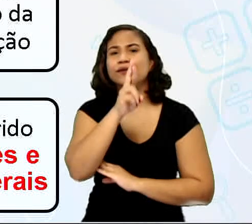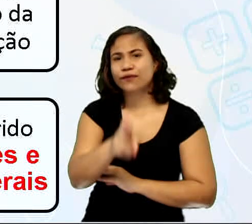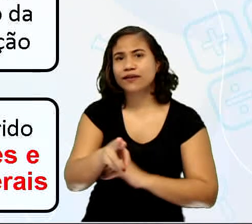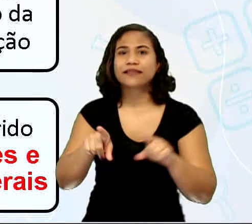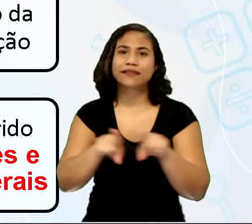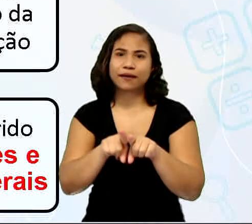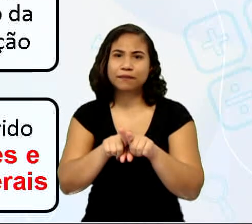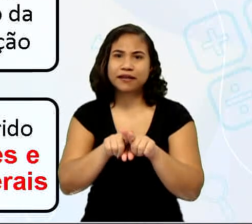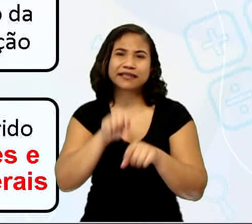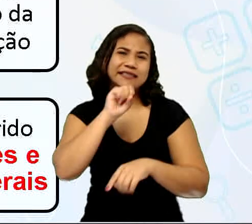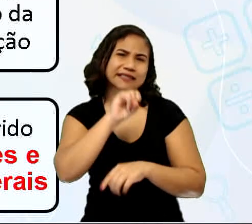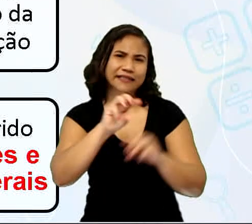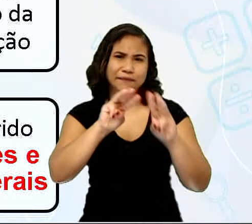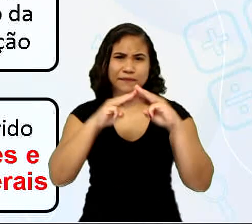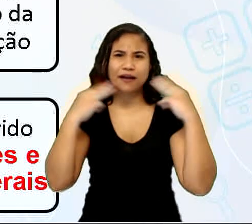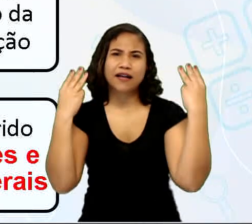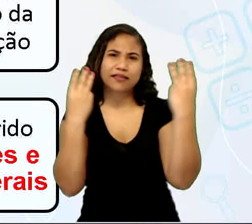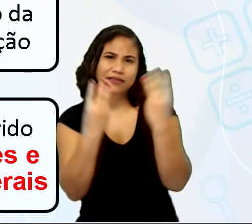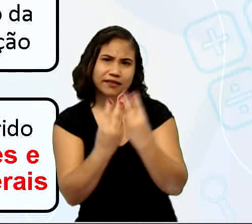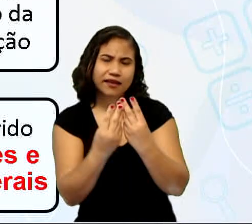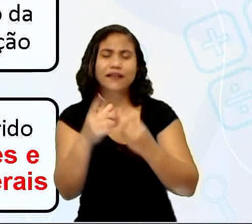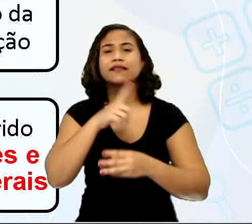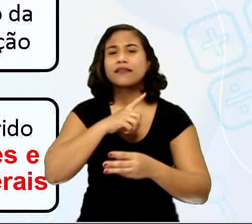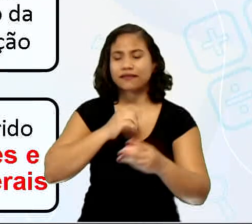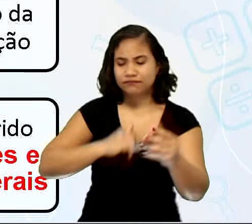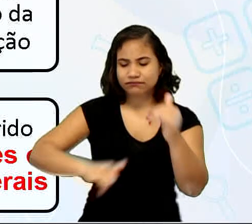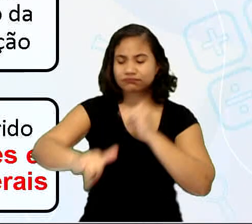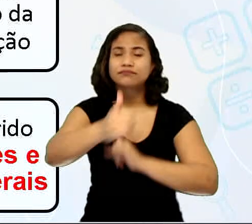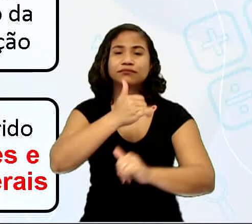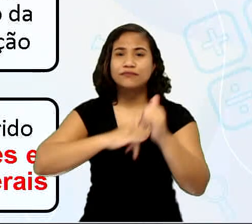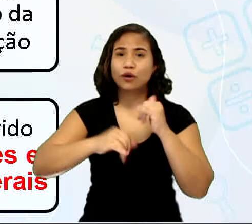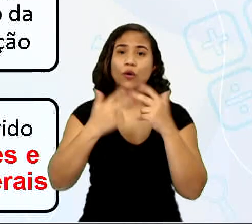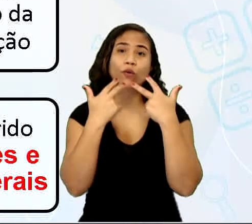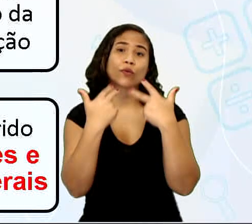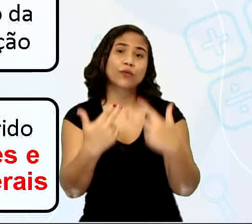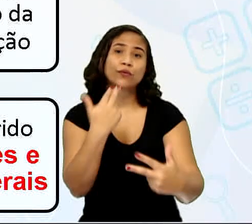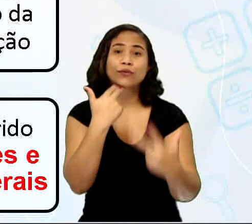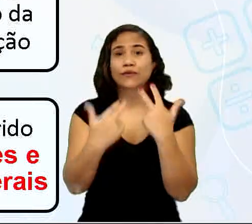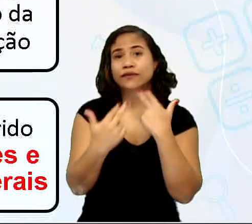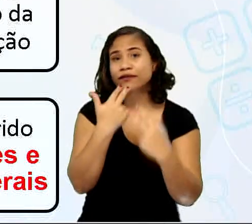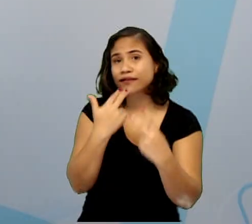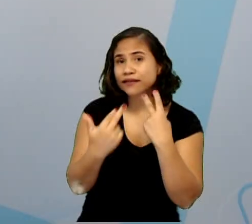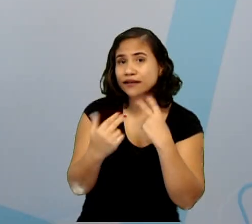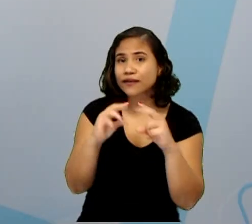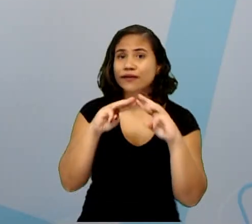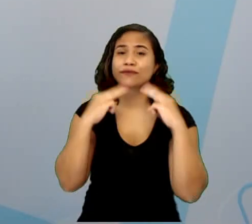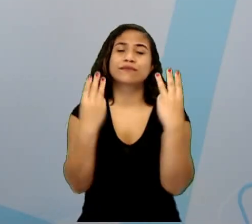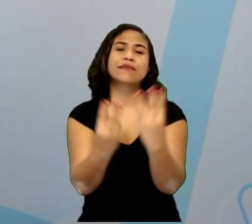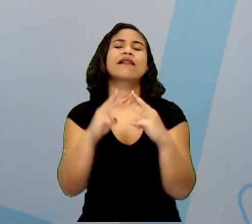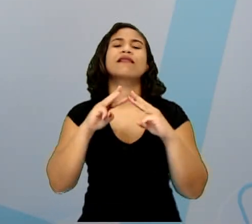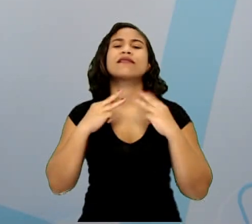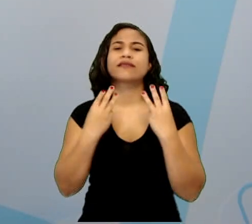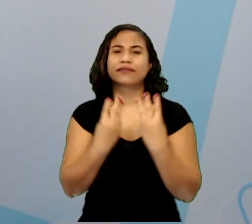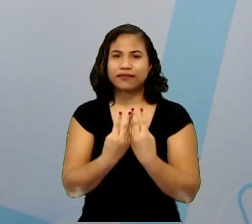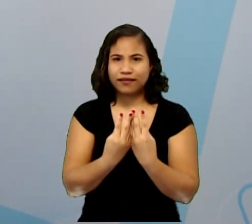transferência de matéria é transferido nutrientes e sais minerais. Como